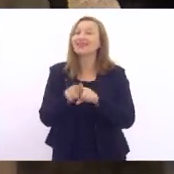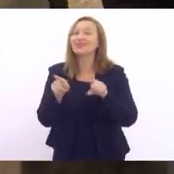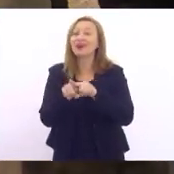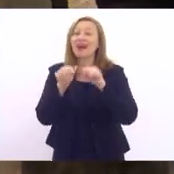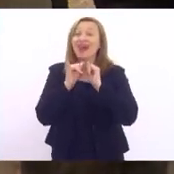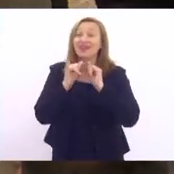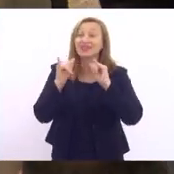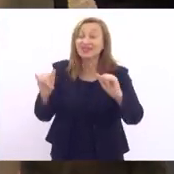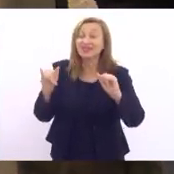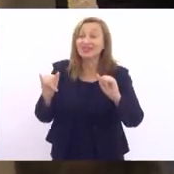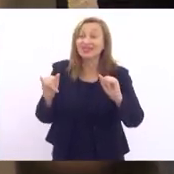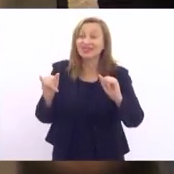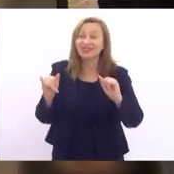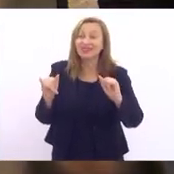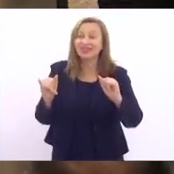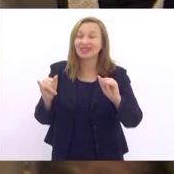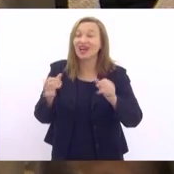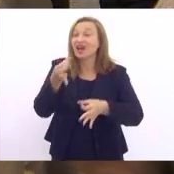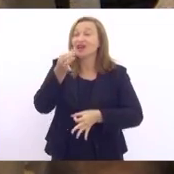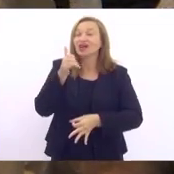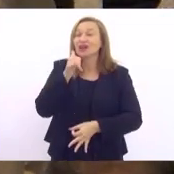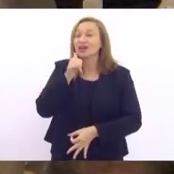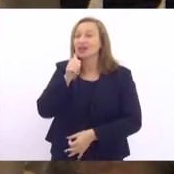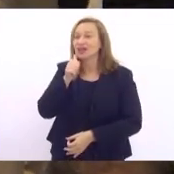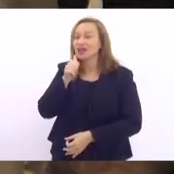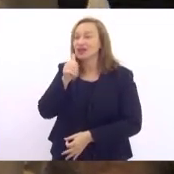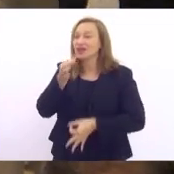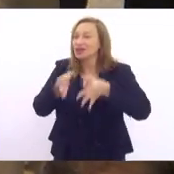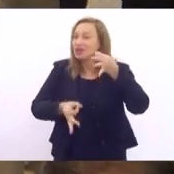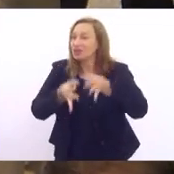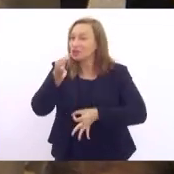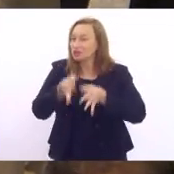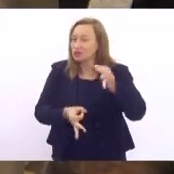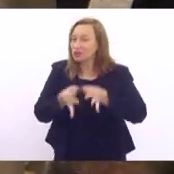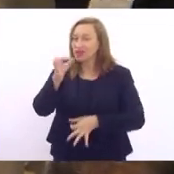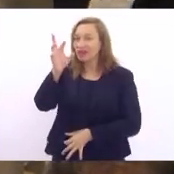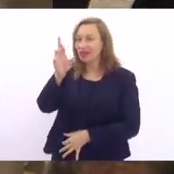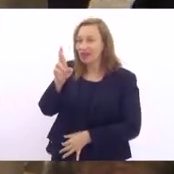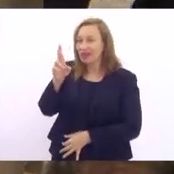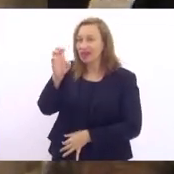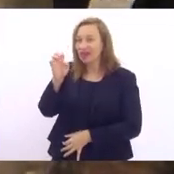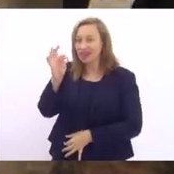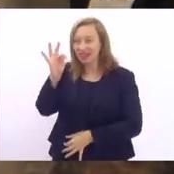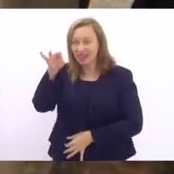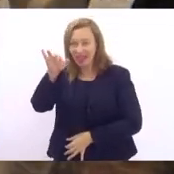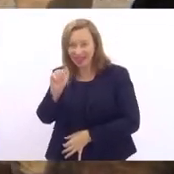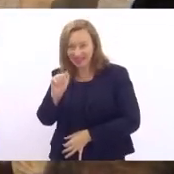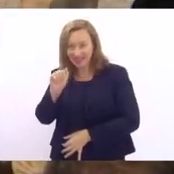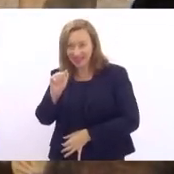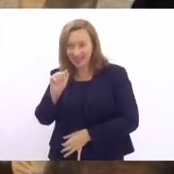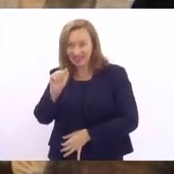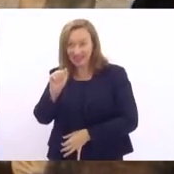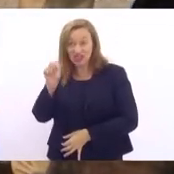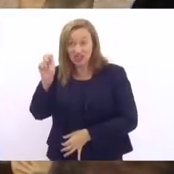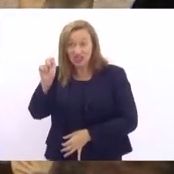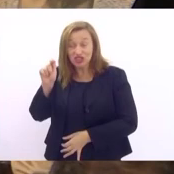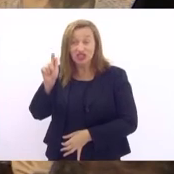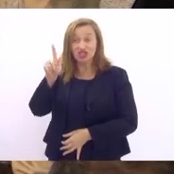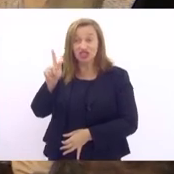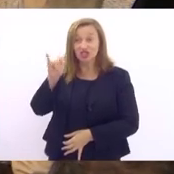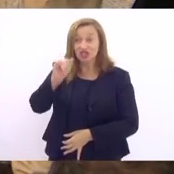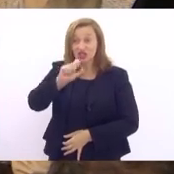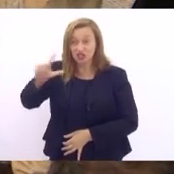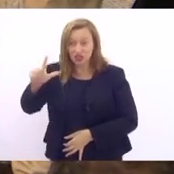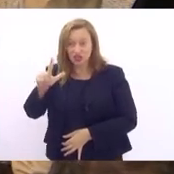juíza Renata Gil, a nossa querida Renata Gil, imbatível, passou pelo Senado